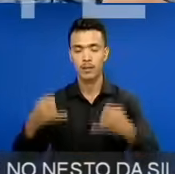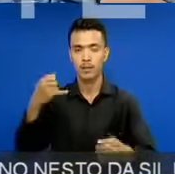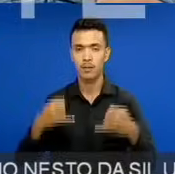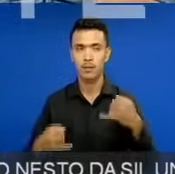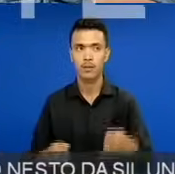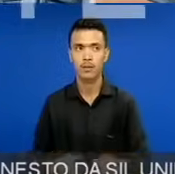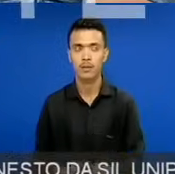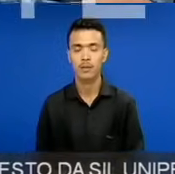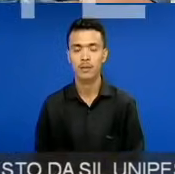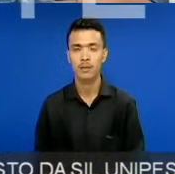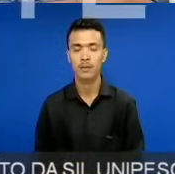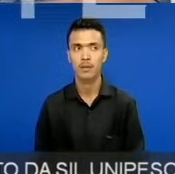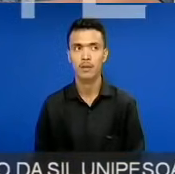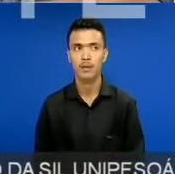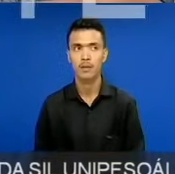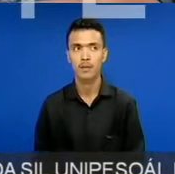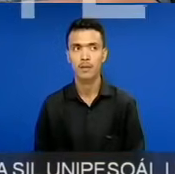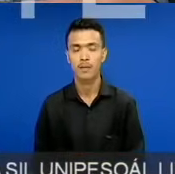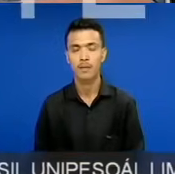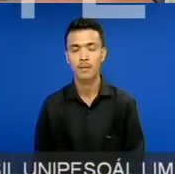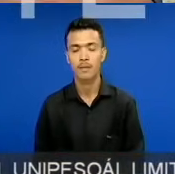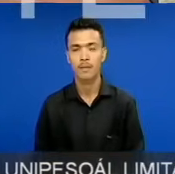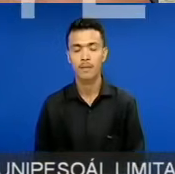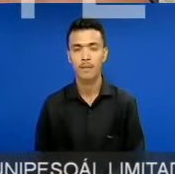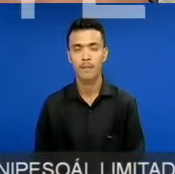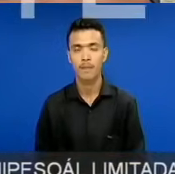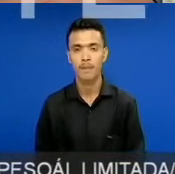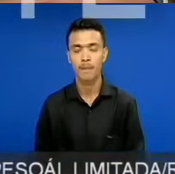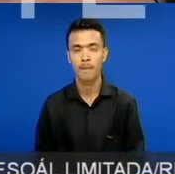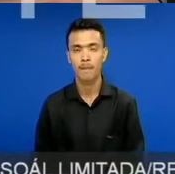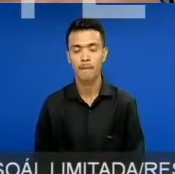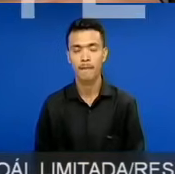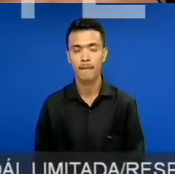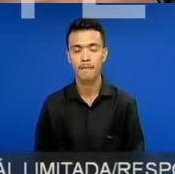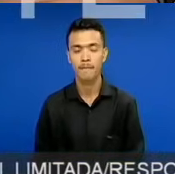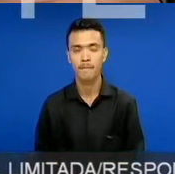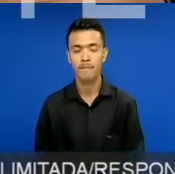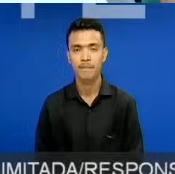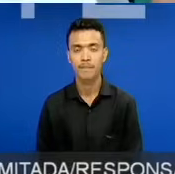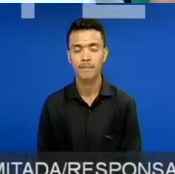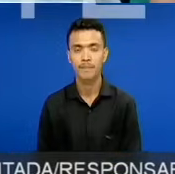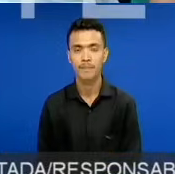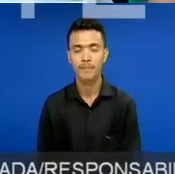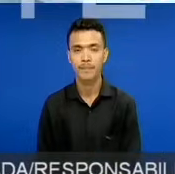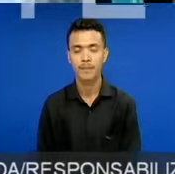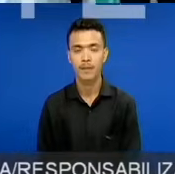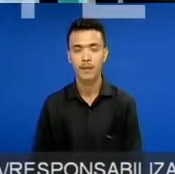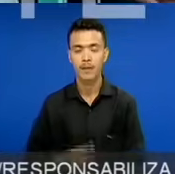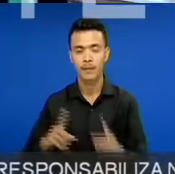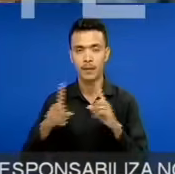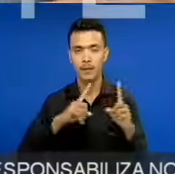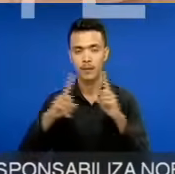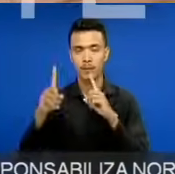minha senhora. Olha ali que colhe para, dá-me pois também outro, e é que a tua cheira, e te explica dia,